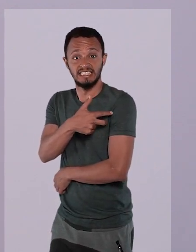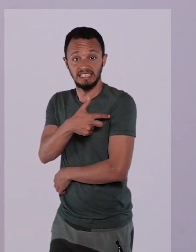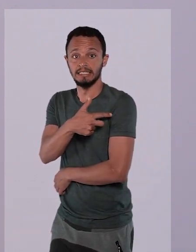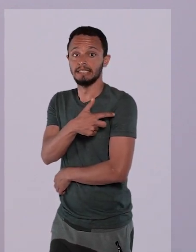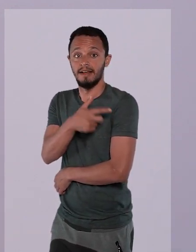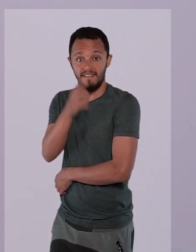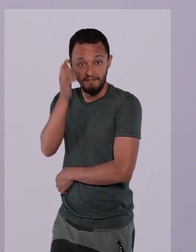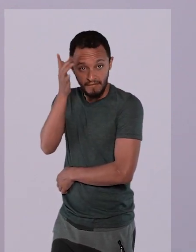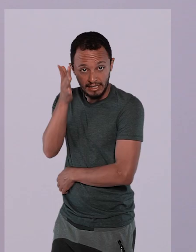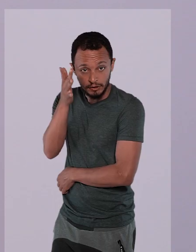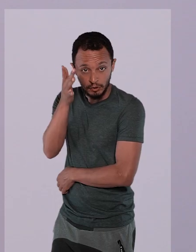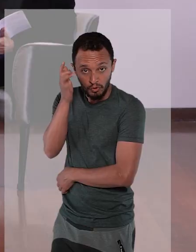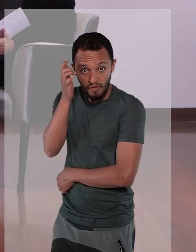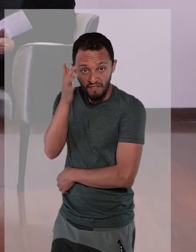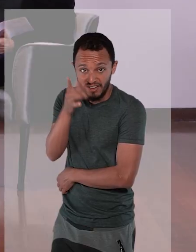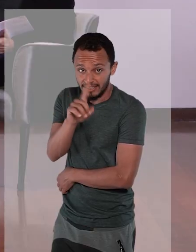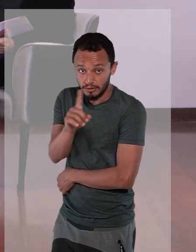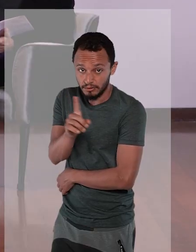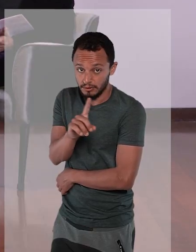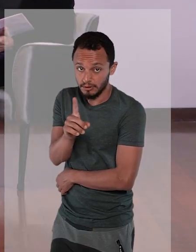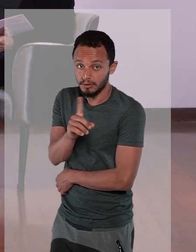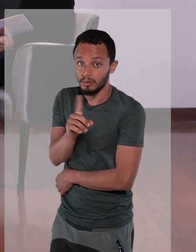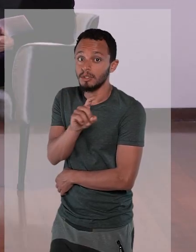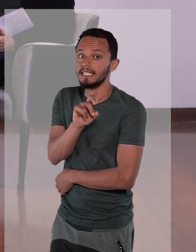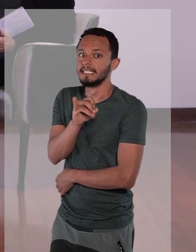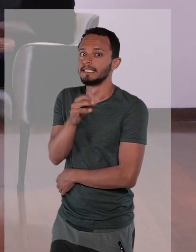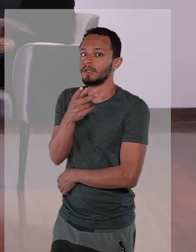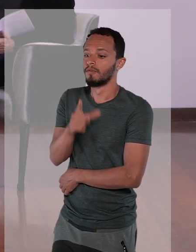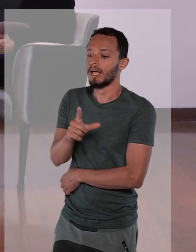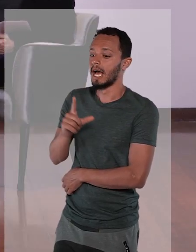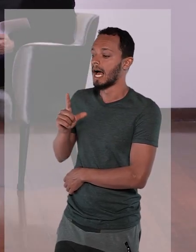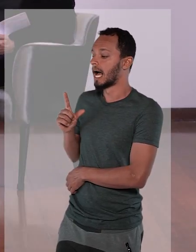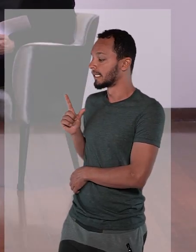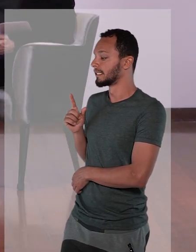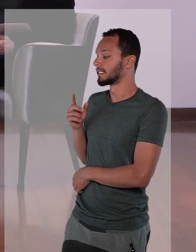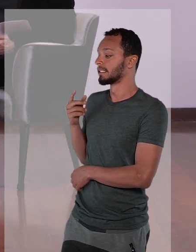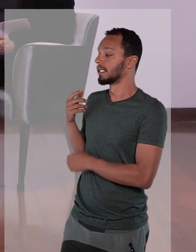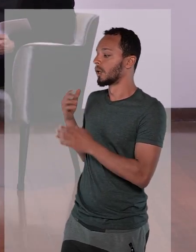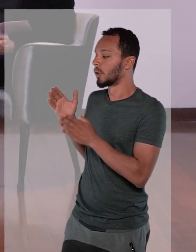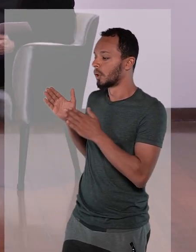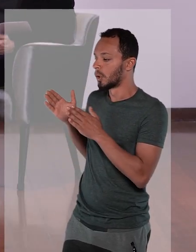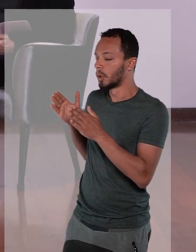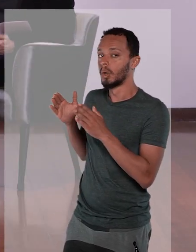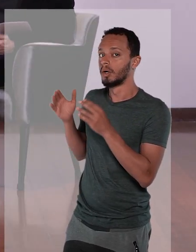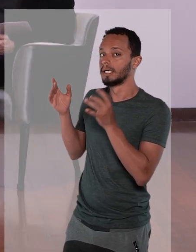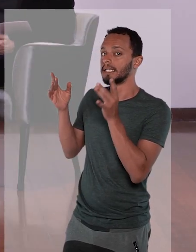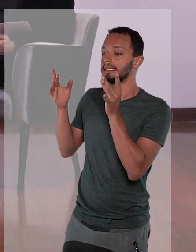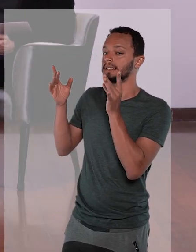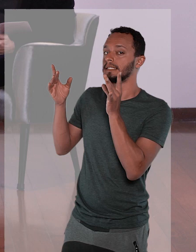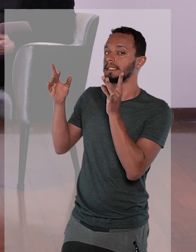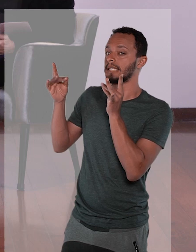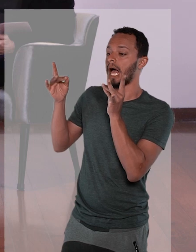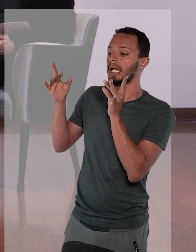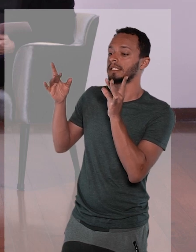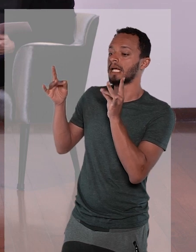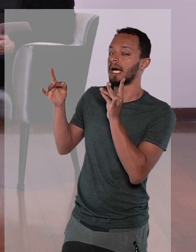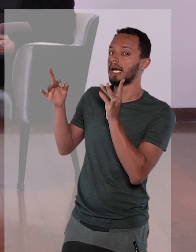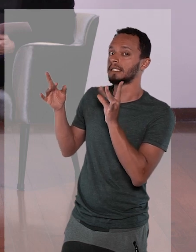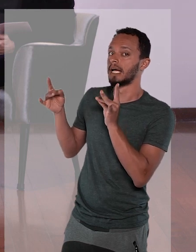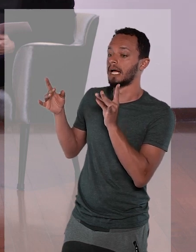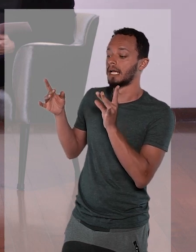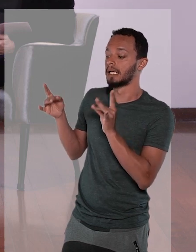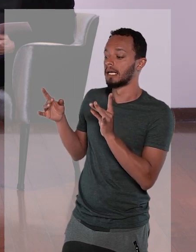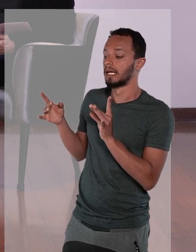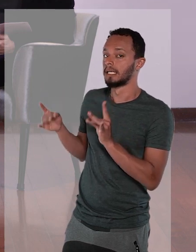contando o making off, não foi fácil, né? Eu tenho que escrever outro livro, o making off da pandemia.